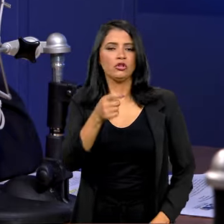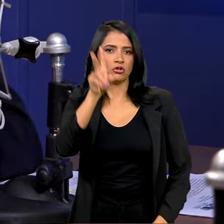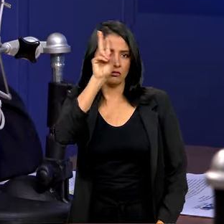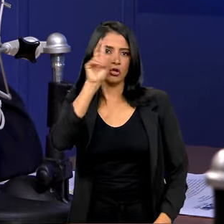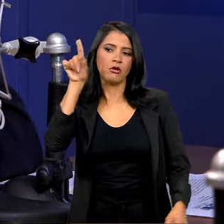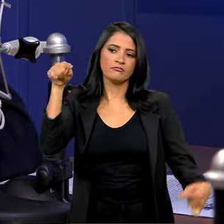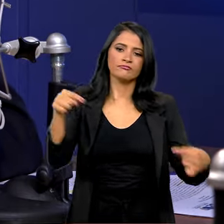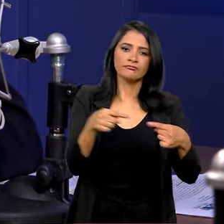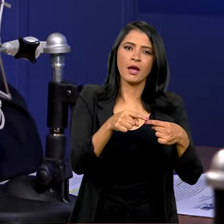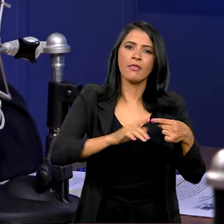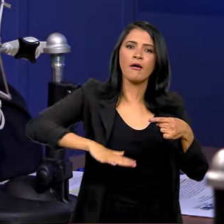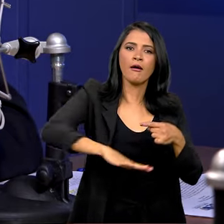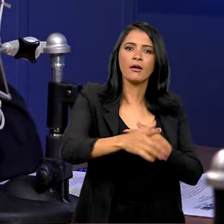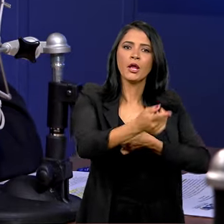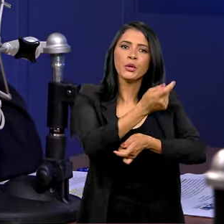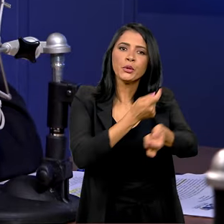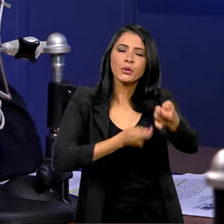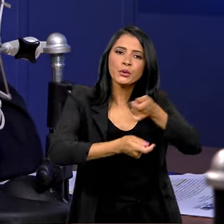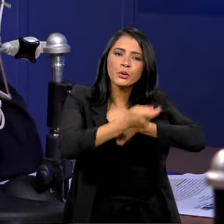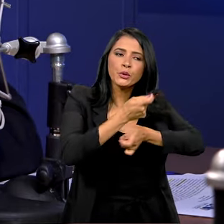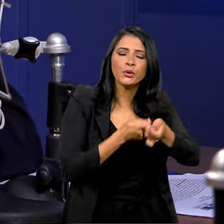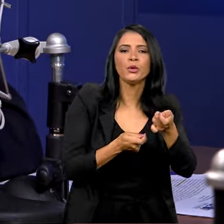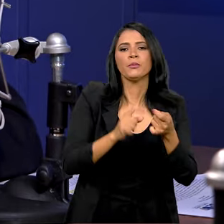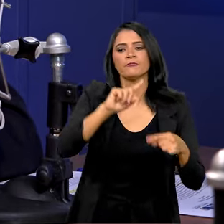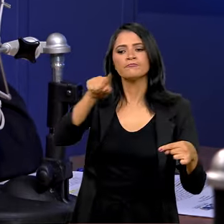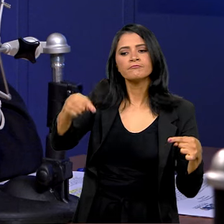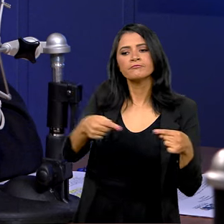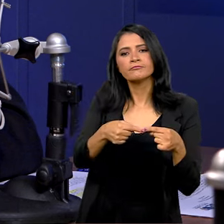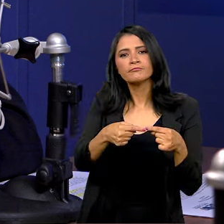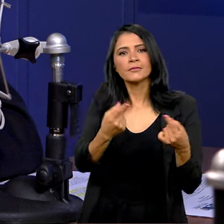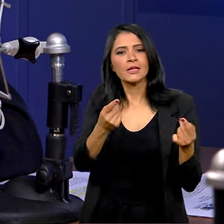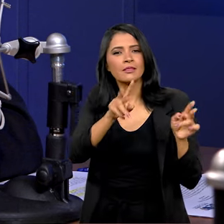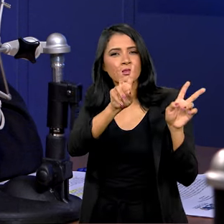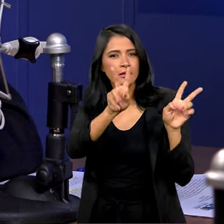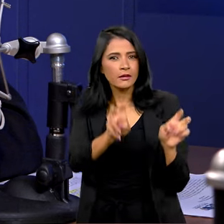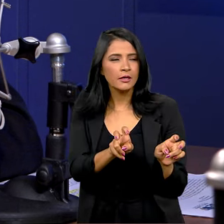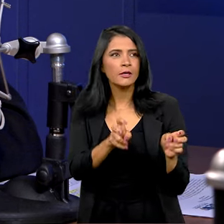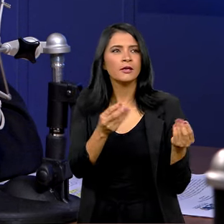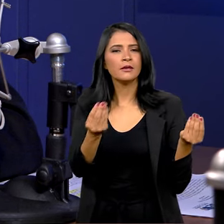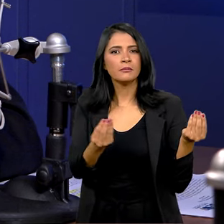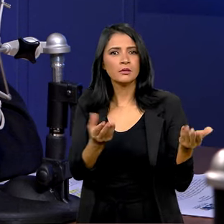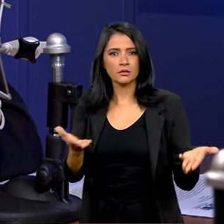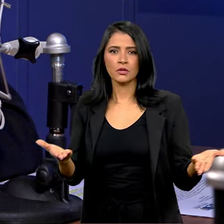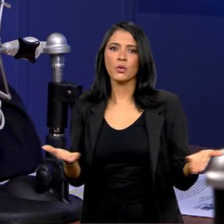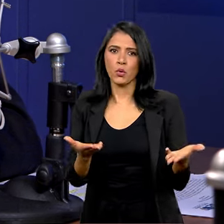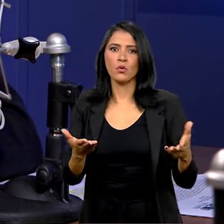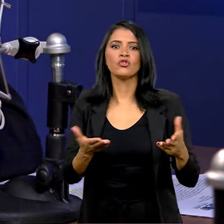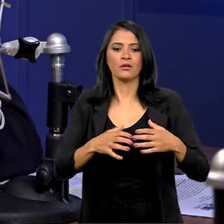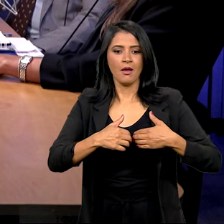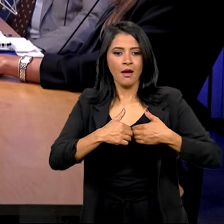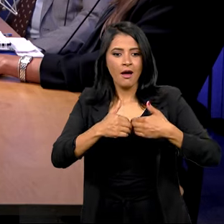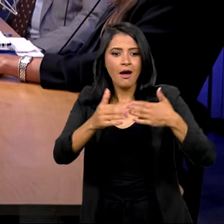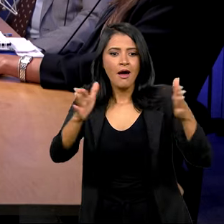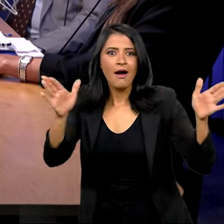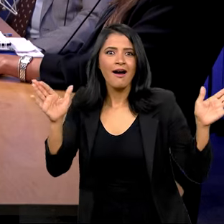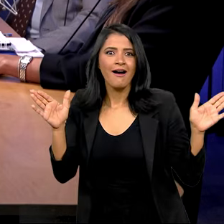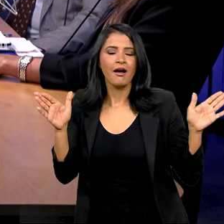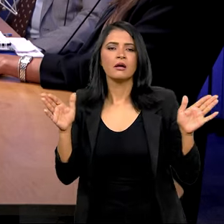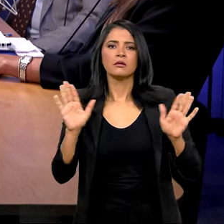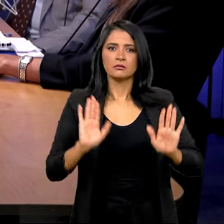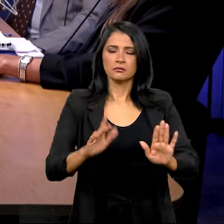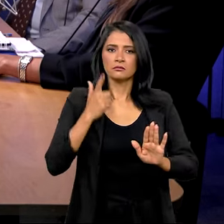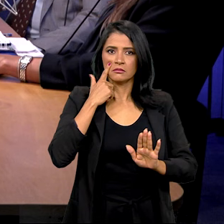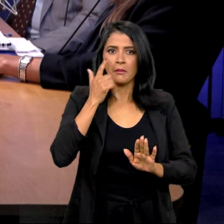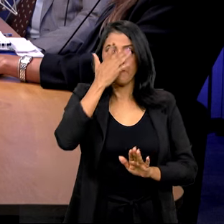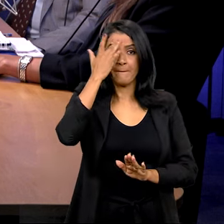às questões mais econômicas mais eh com a temática que hoje se amplia então